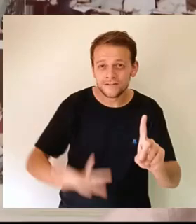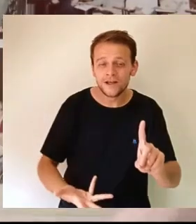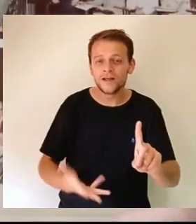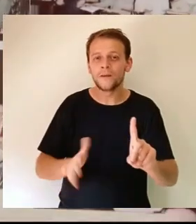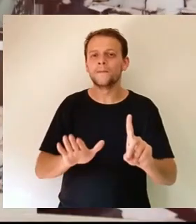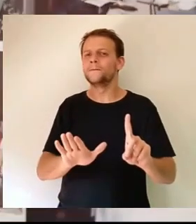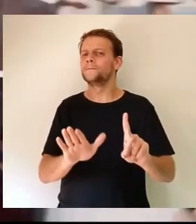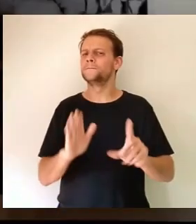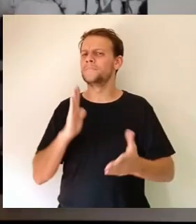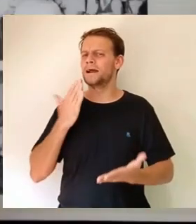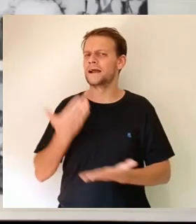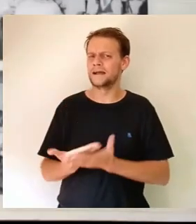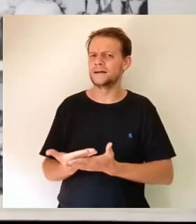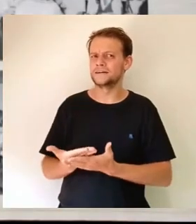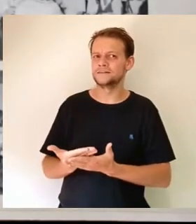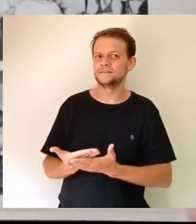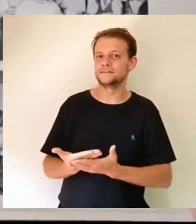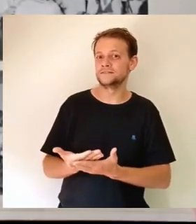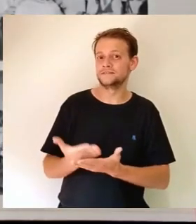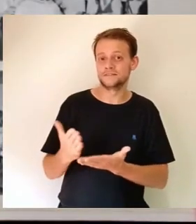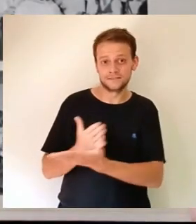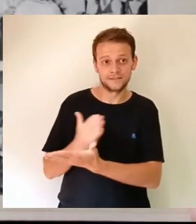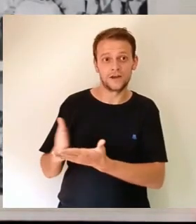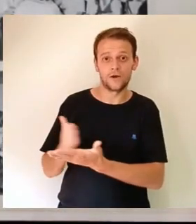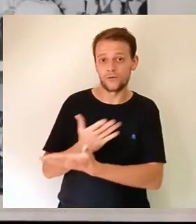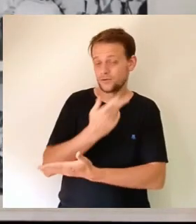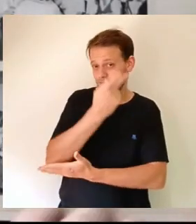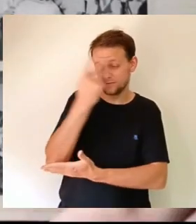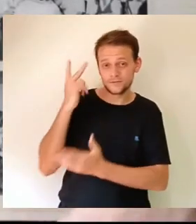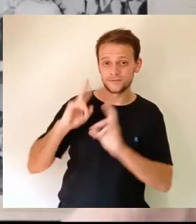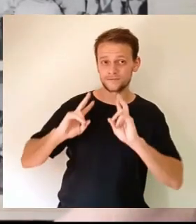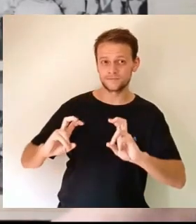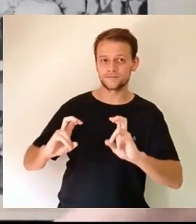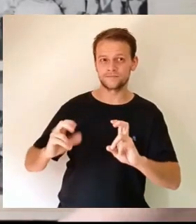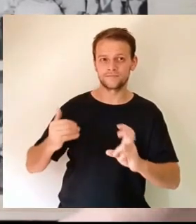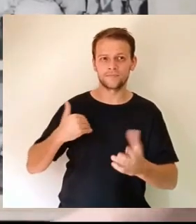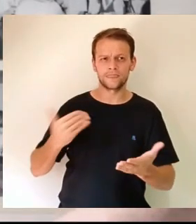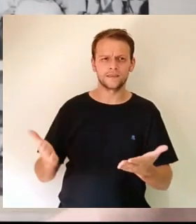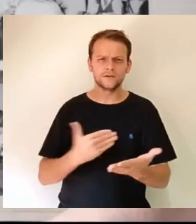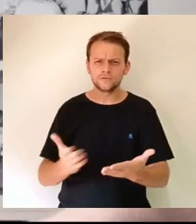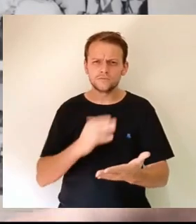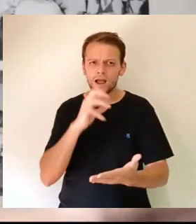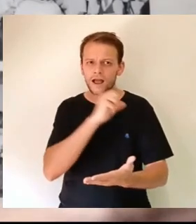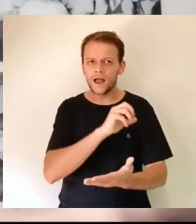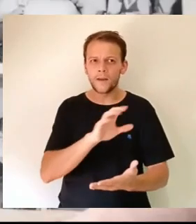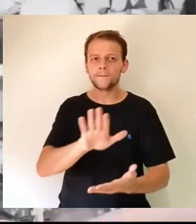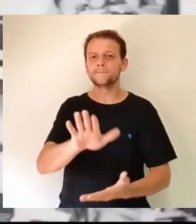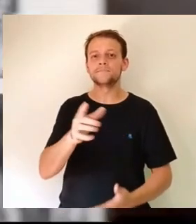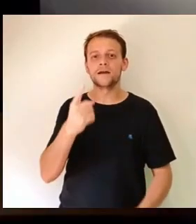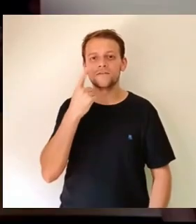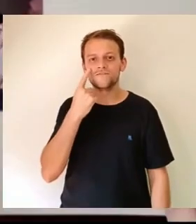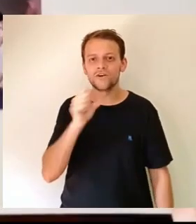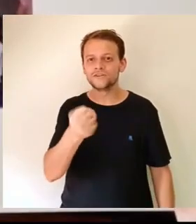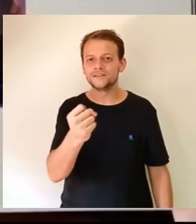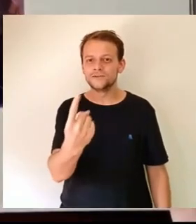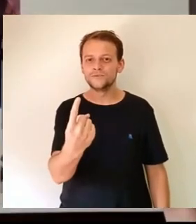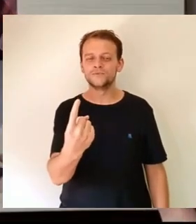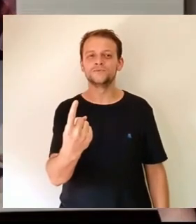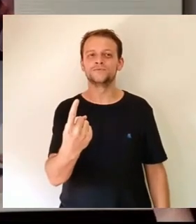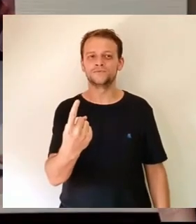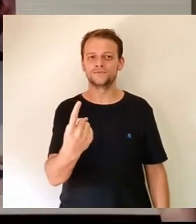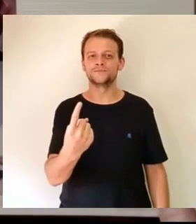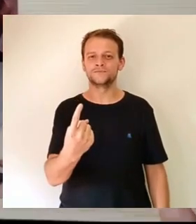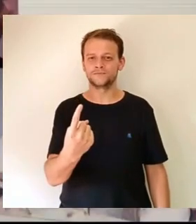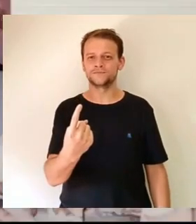nominalmente referenciadas, mas acredito que muitas pessoas vão se reconhecer aqui, inclusive, né? Vou pular algumas folhas, mas ó, você vai